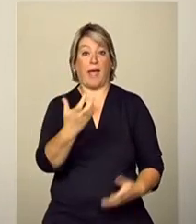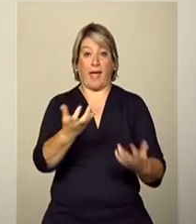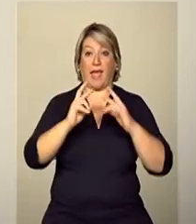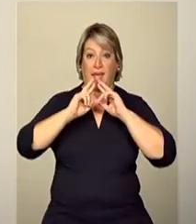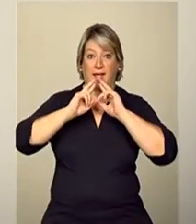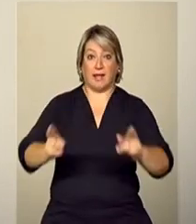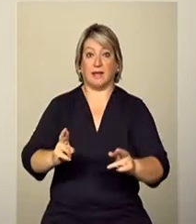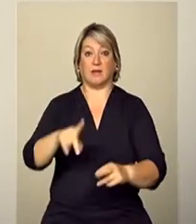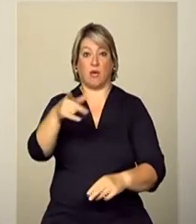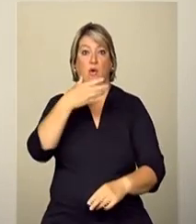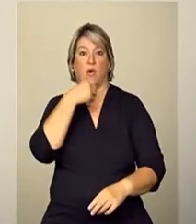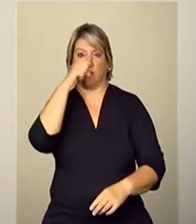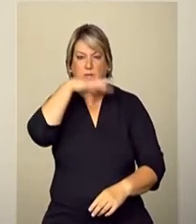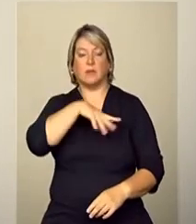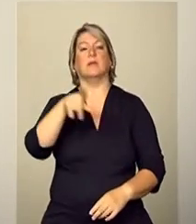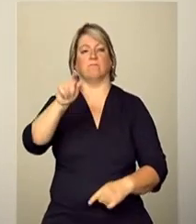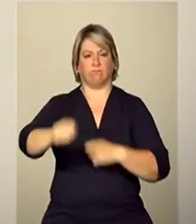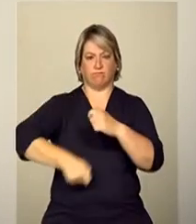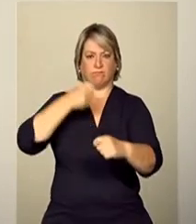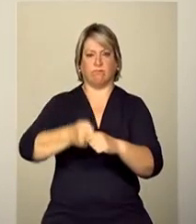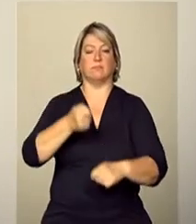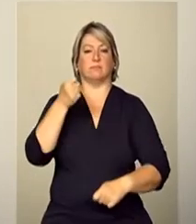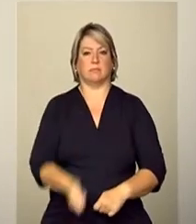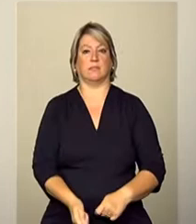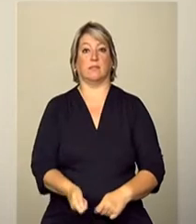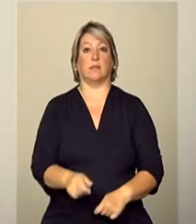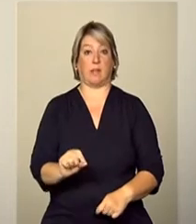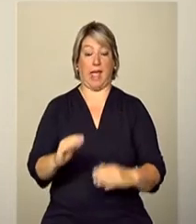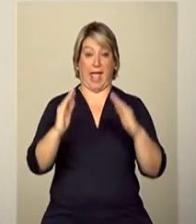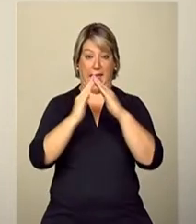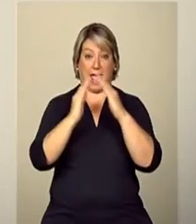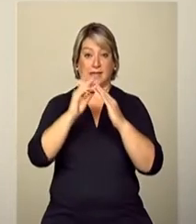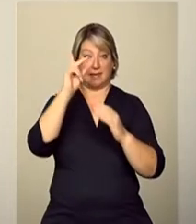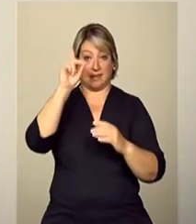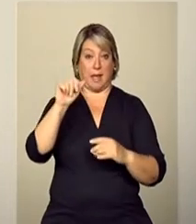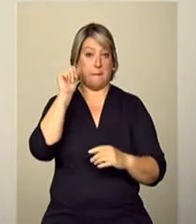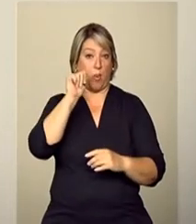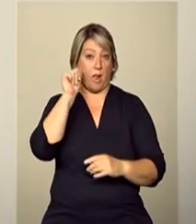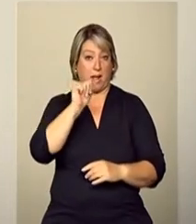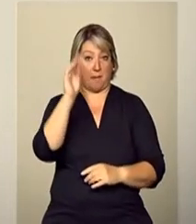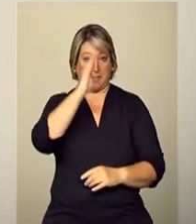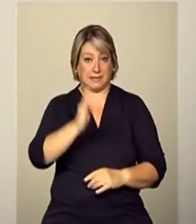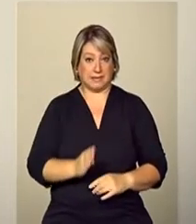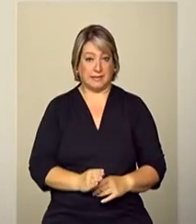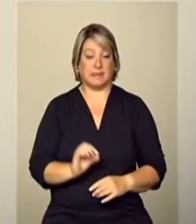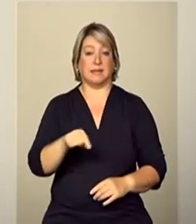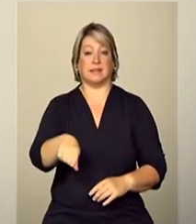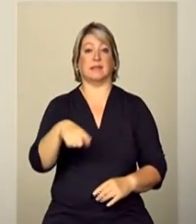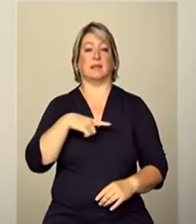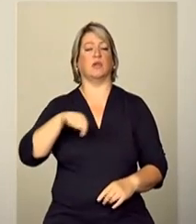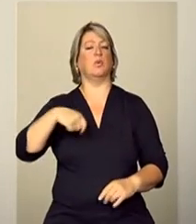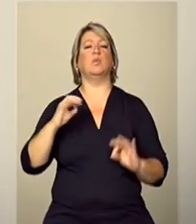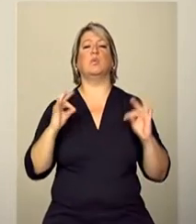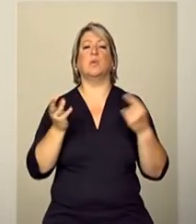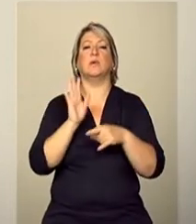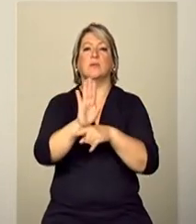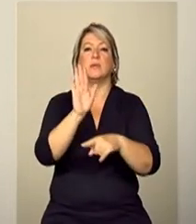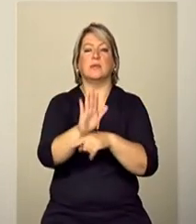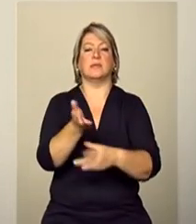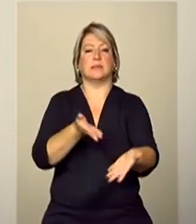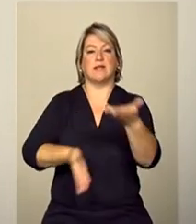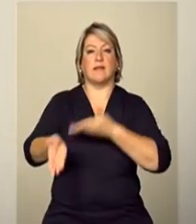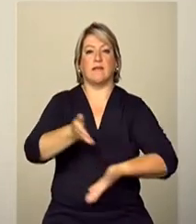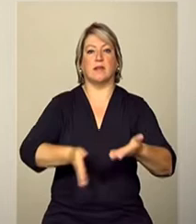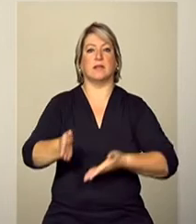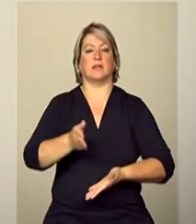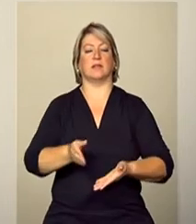denúncia contra o agressor nós vamos instalar lá na casa da mulher brasileira todos os serviços de apoio a